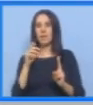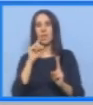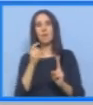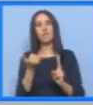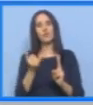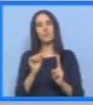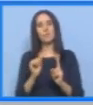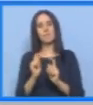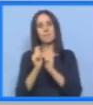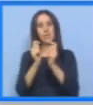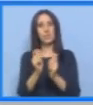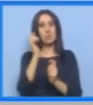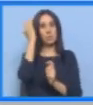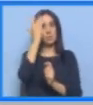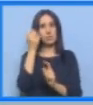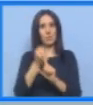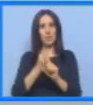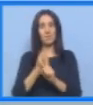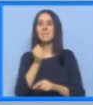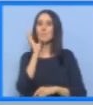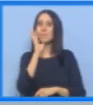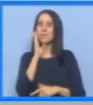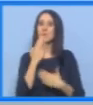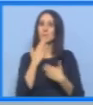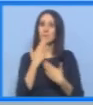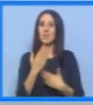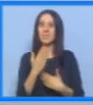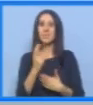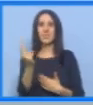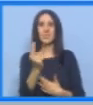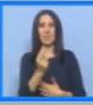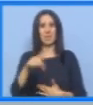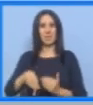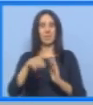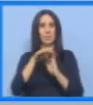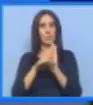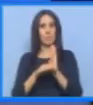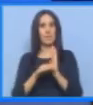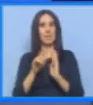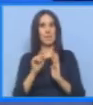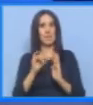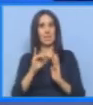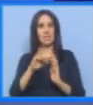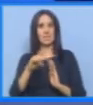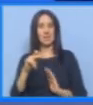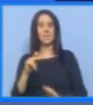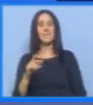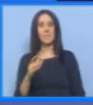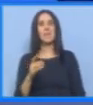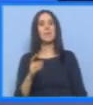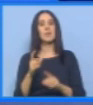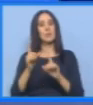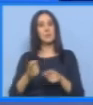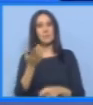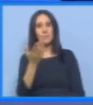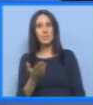vice-postuladora desta causa de canonização. Muito boa tarde, obrigado por estarem aqui no programa Eclésia. Começava